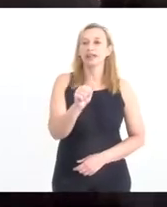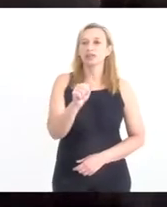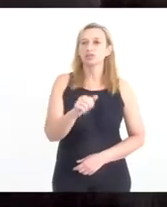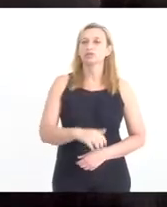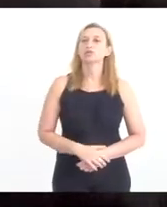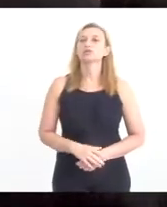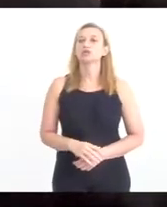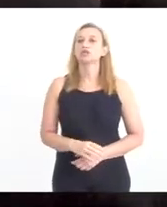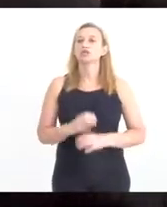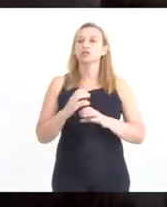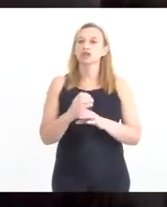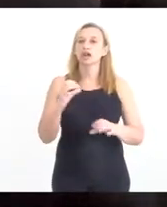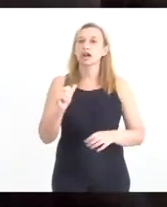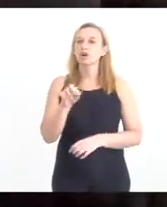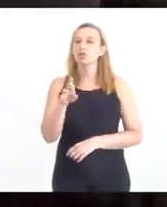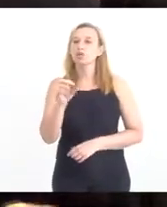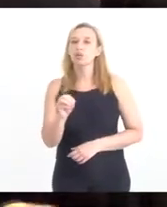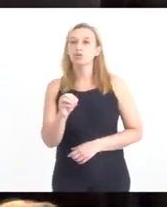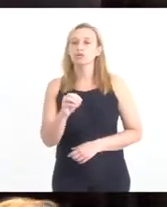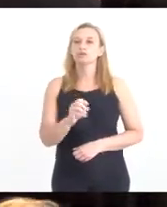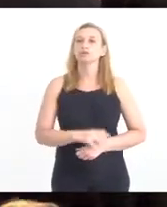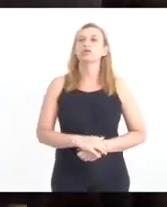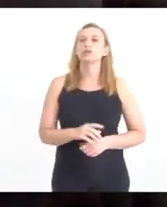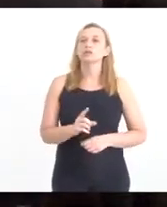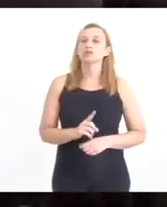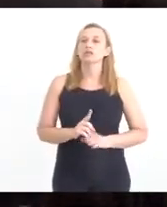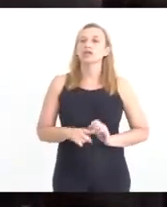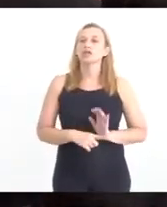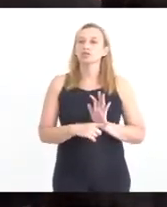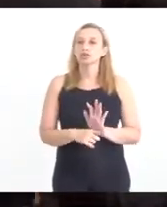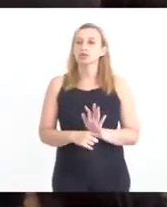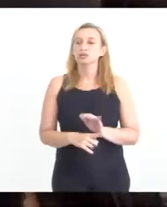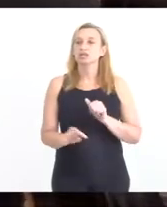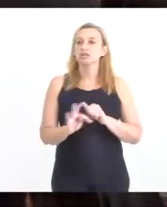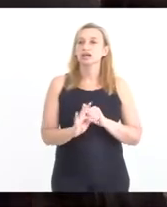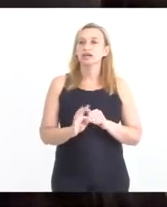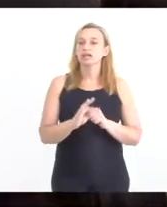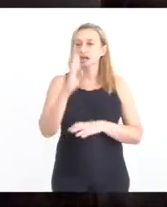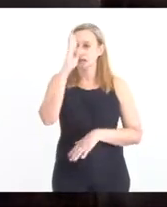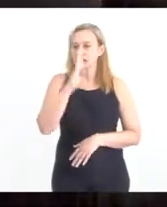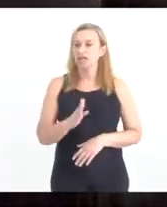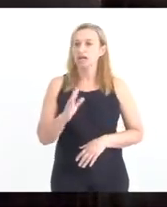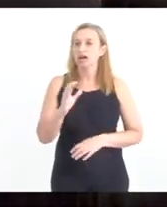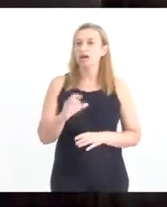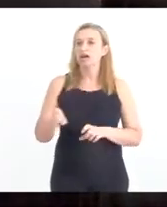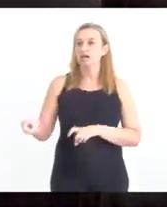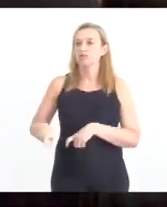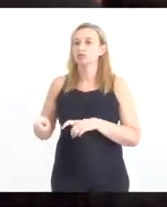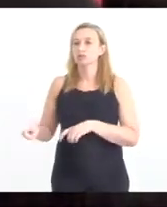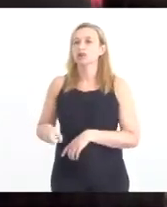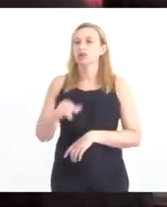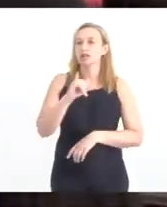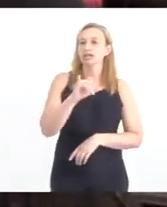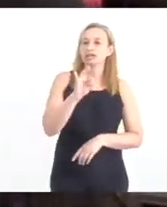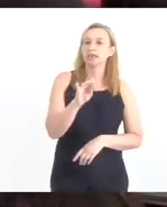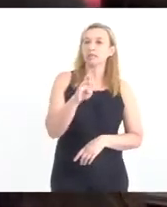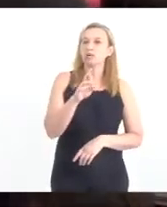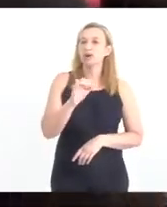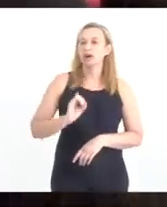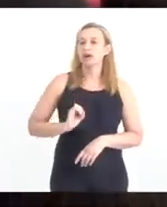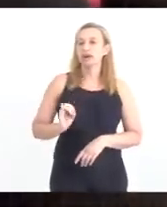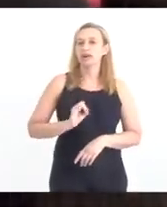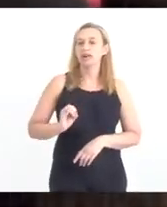que é engenheiro agrônomo e presta assistência técnica gratuita as agricultores de Itaboraí Tanguá e